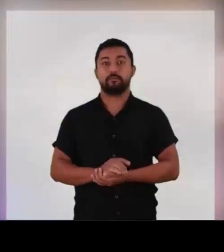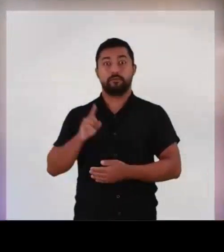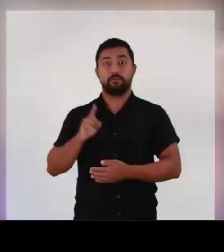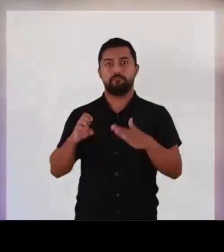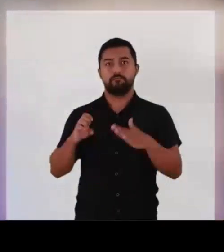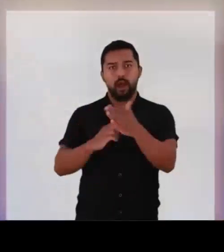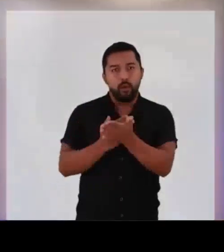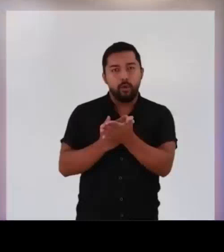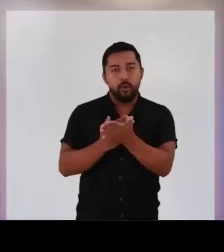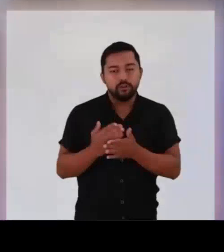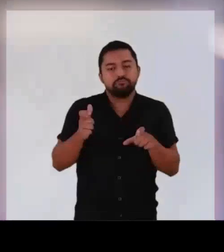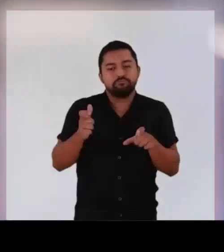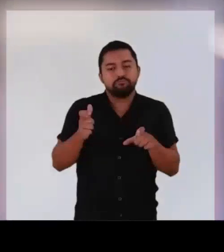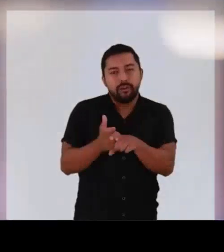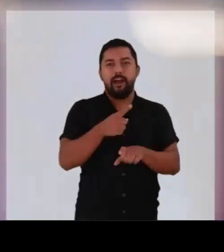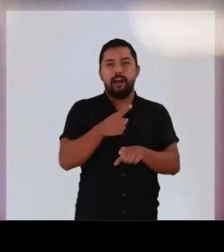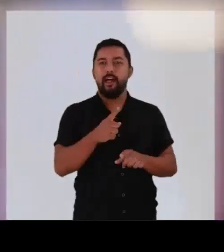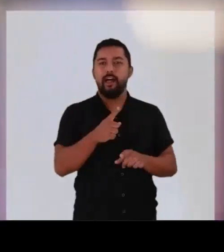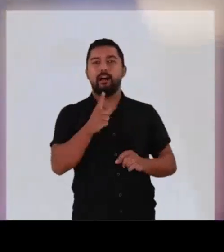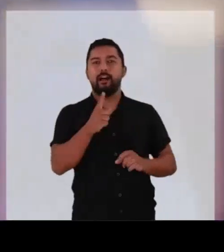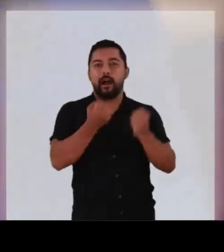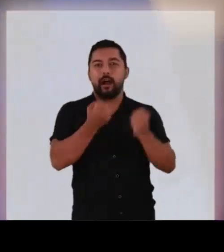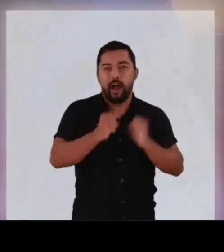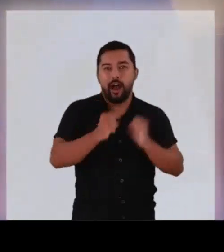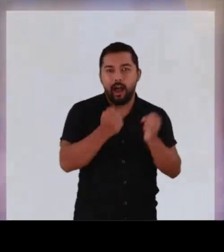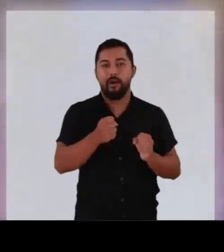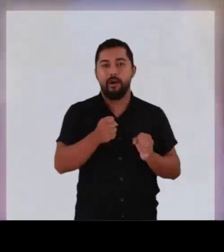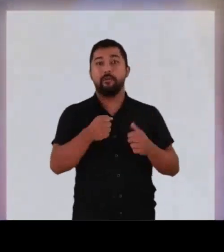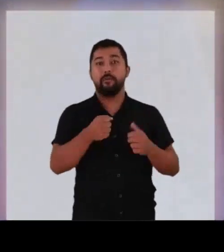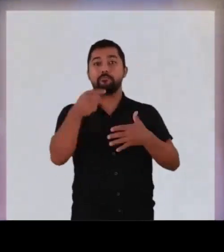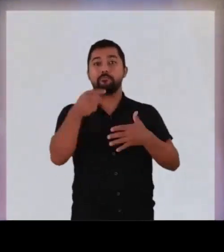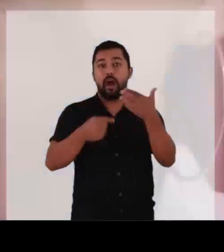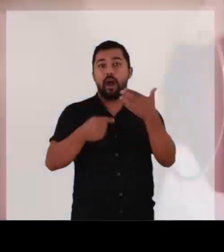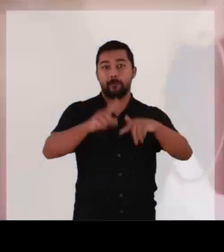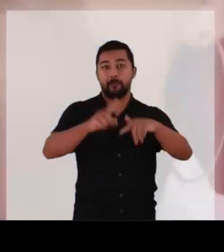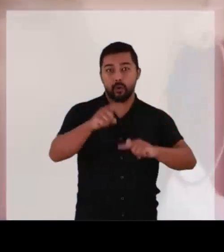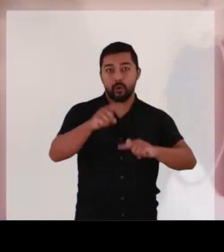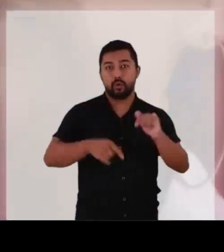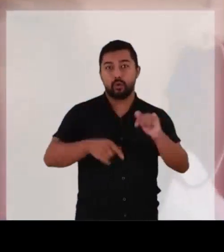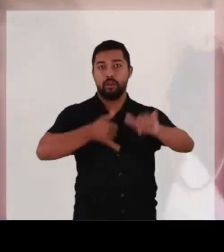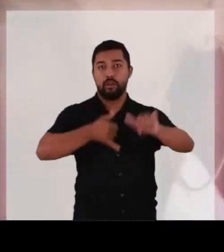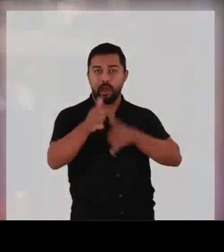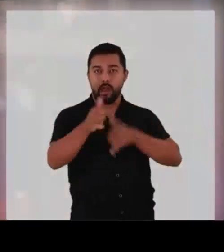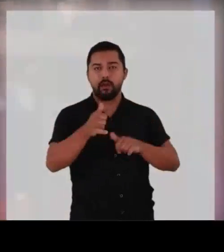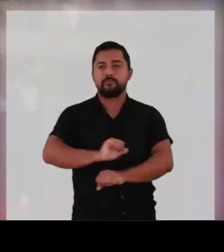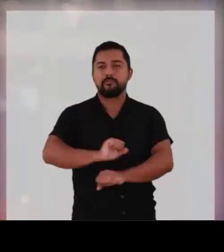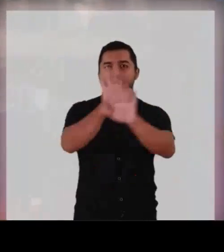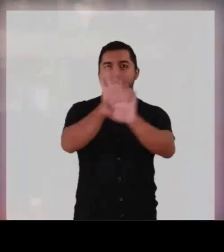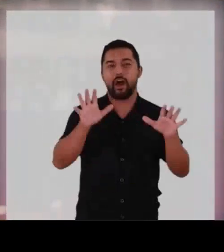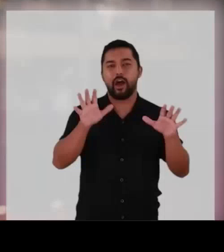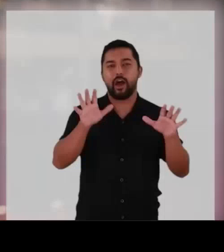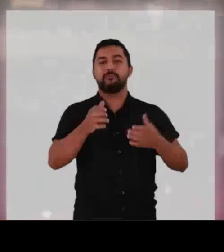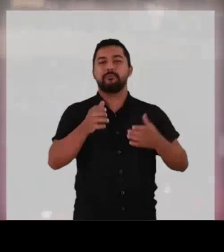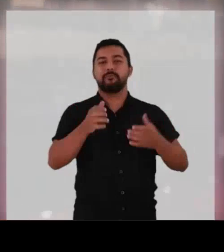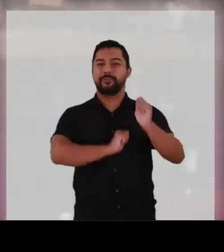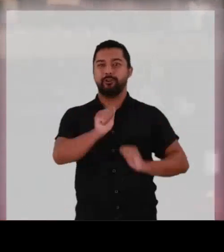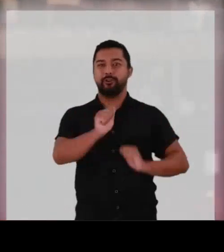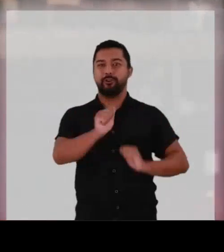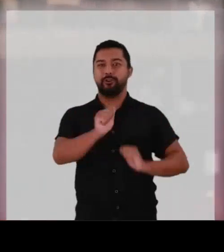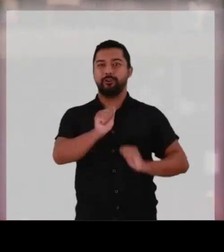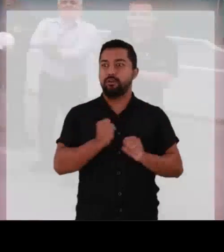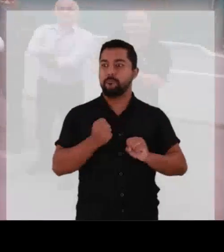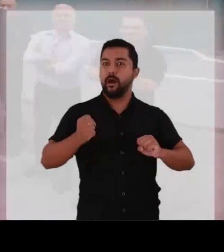Ela começou com uma pequena fábrica de produtos químicos especializados e com uma visão clara e uma equipe